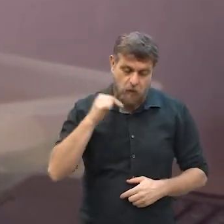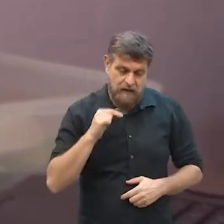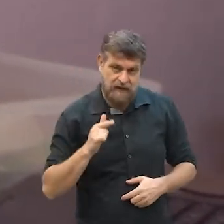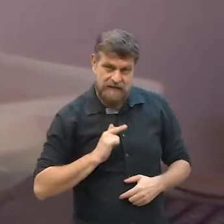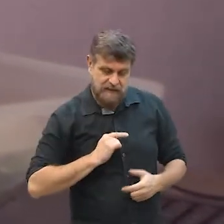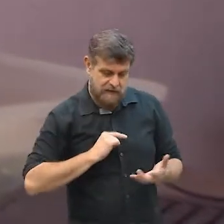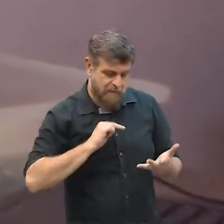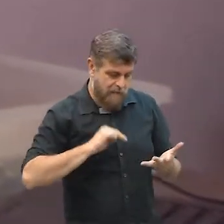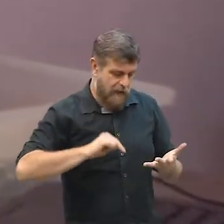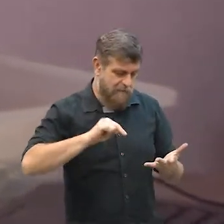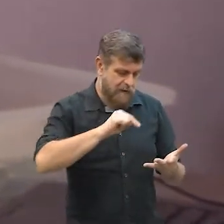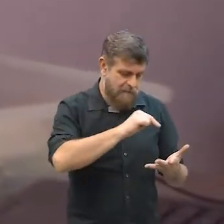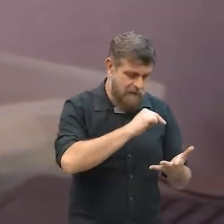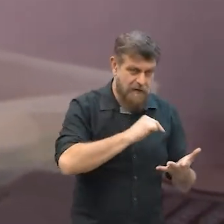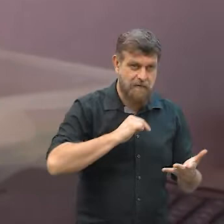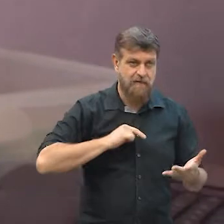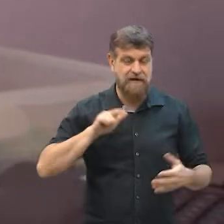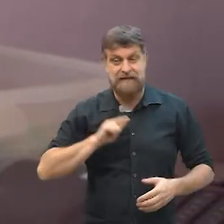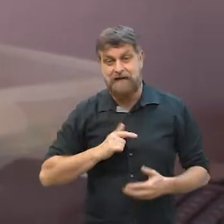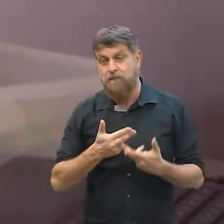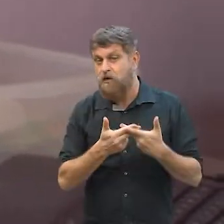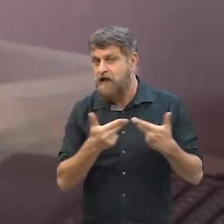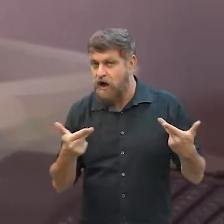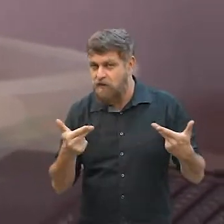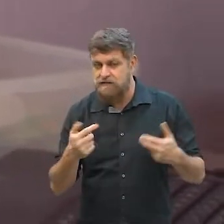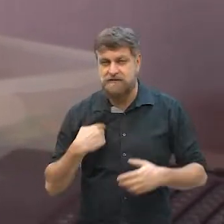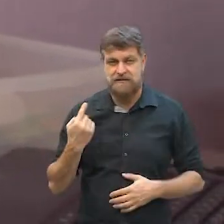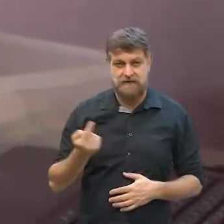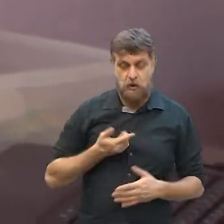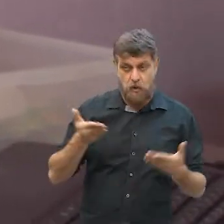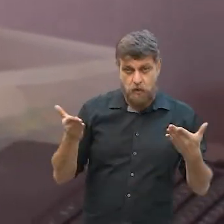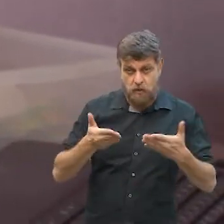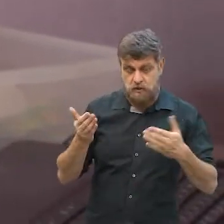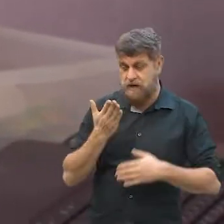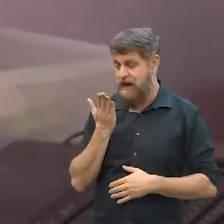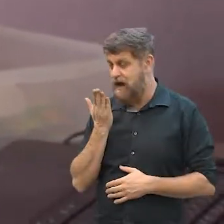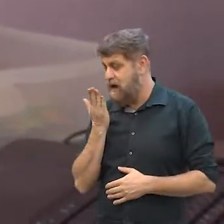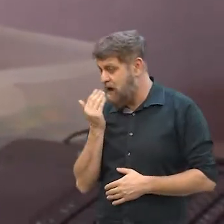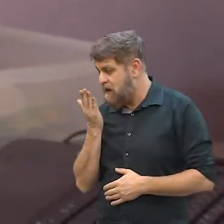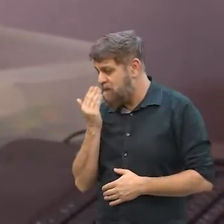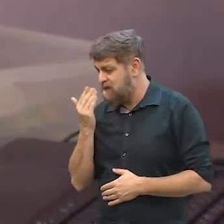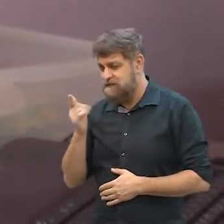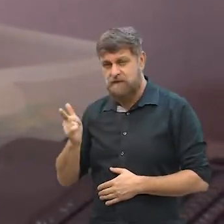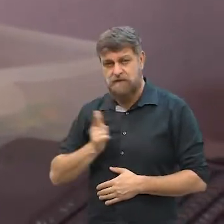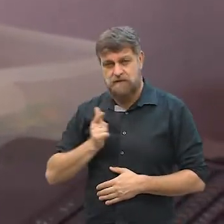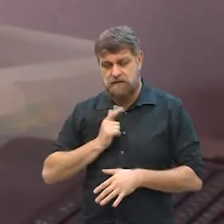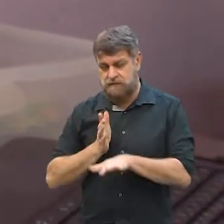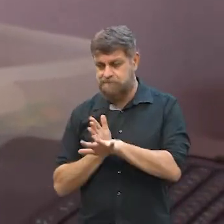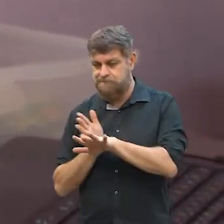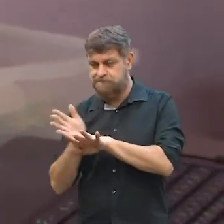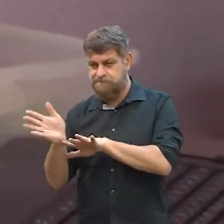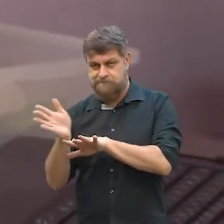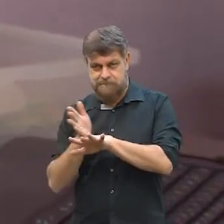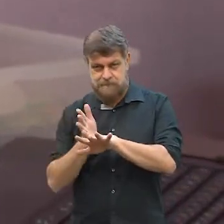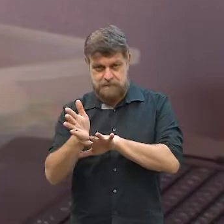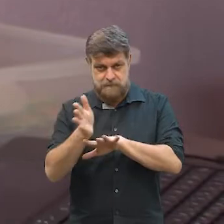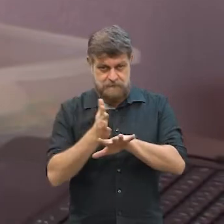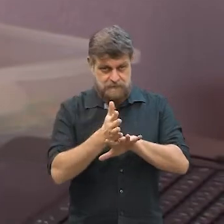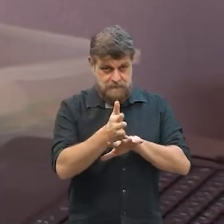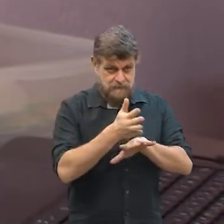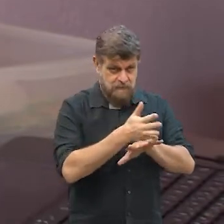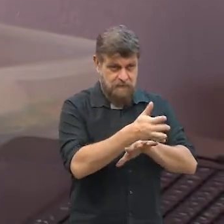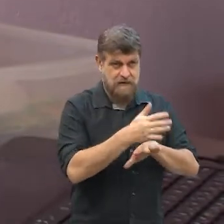estão vendo também muita coisa. Hoje a alimentação, ela tem várias vertentes, né? Por